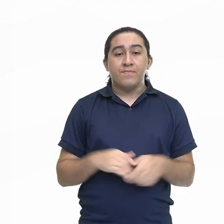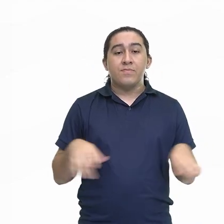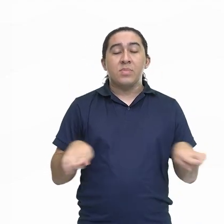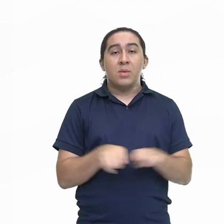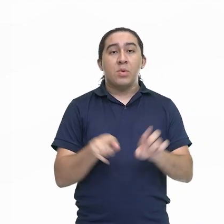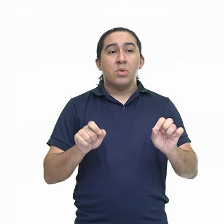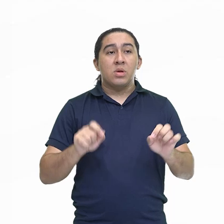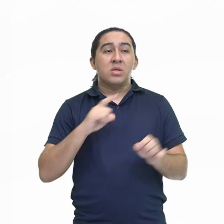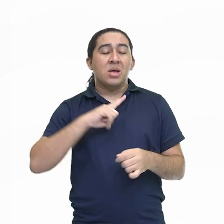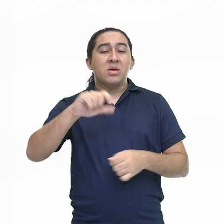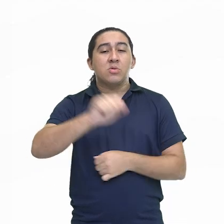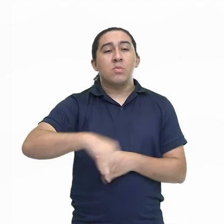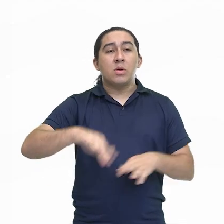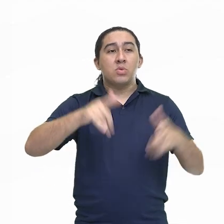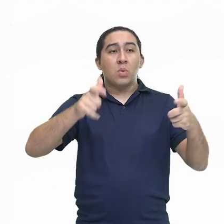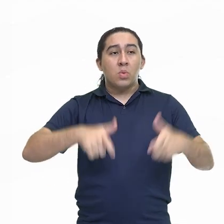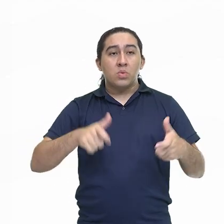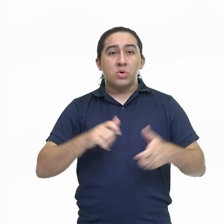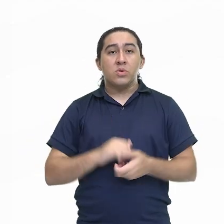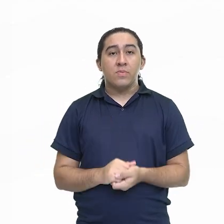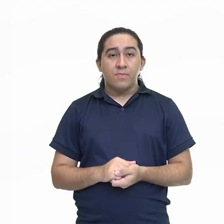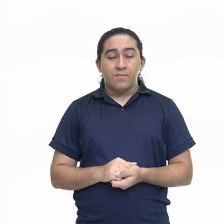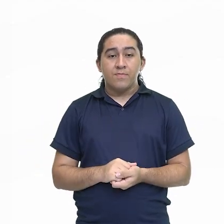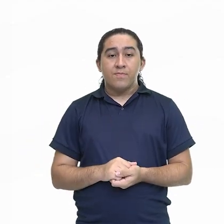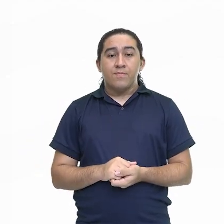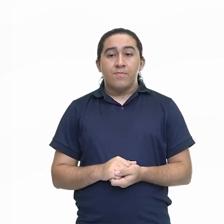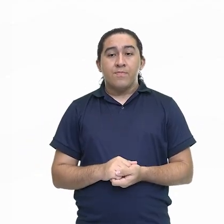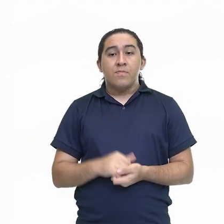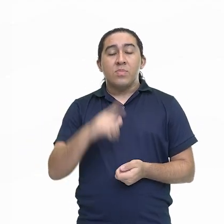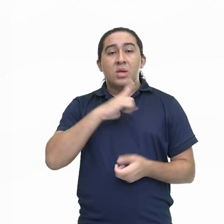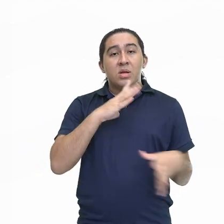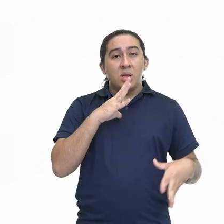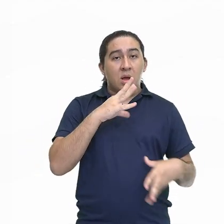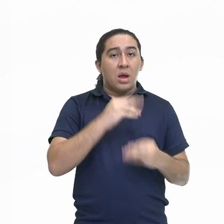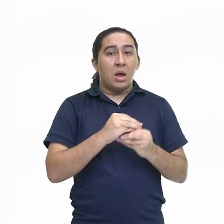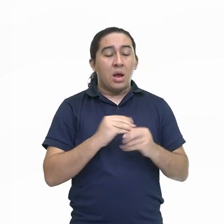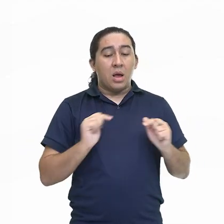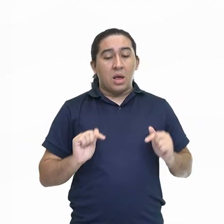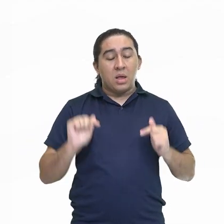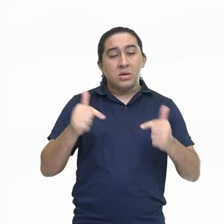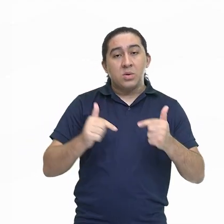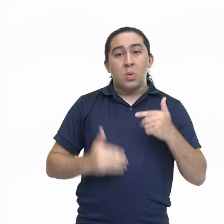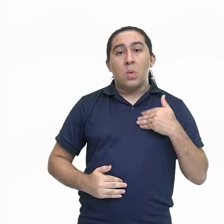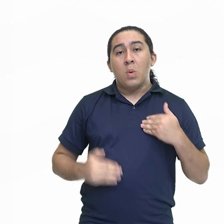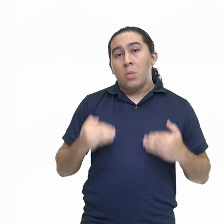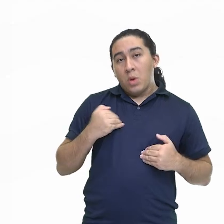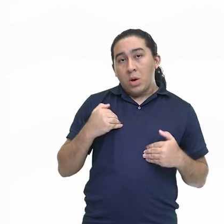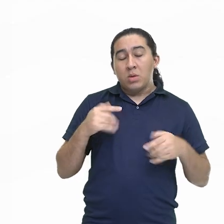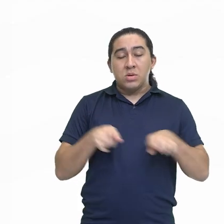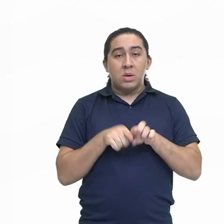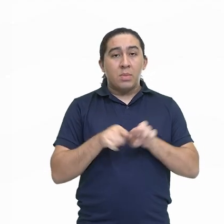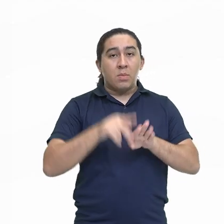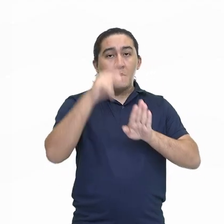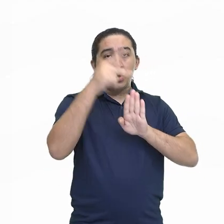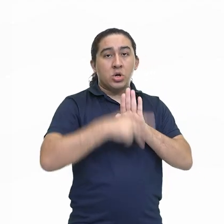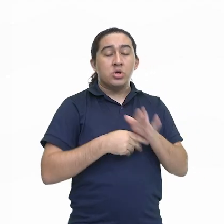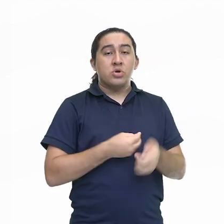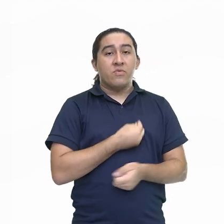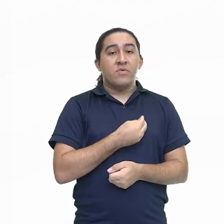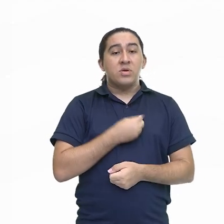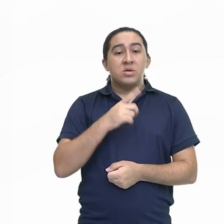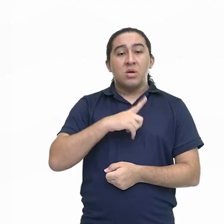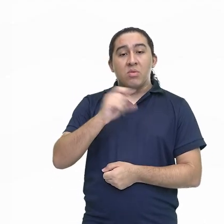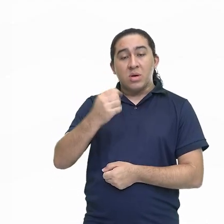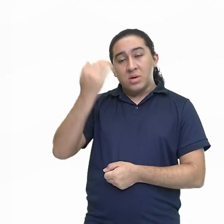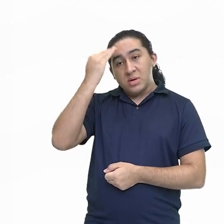abrange o quê essa definição? Integrar práticas corporais, né? No projeto de vida, envolve a